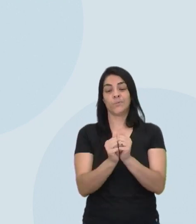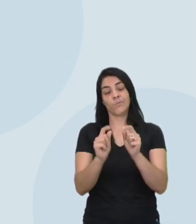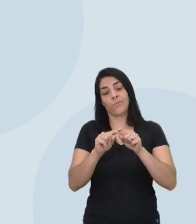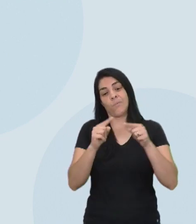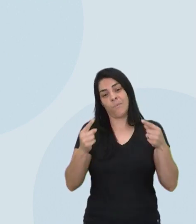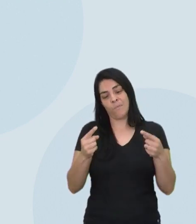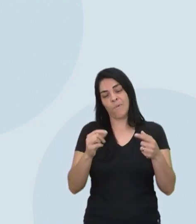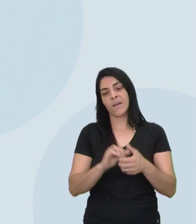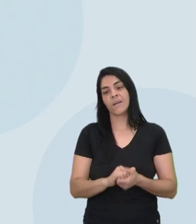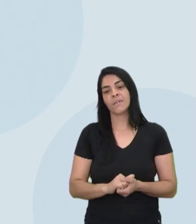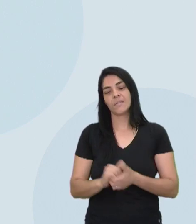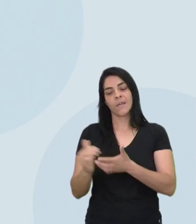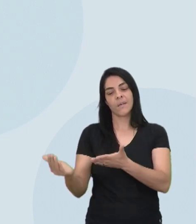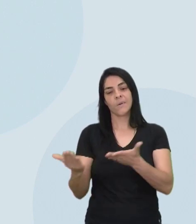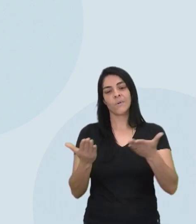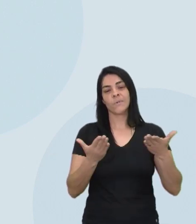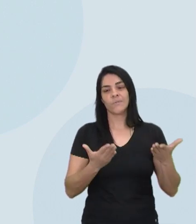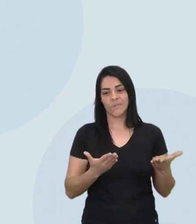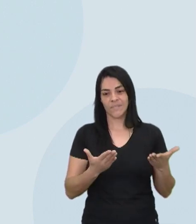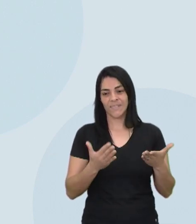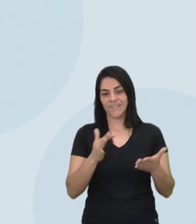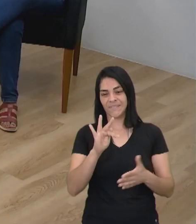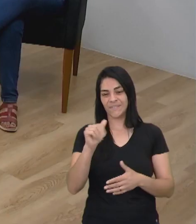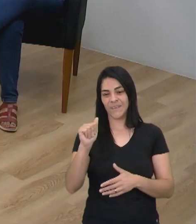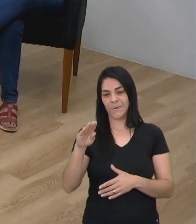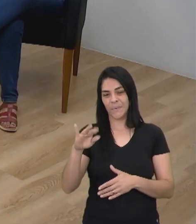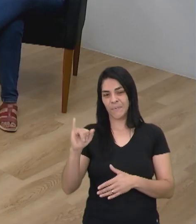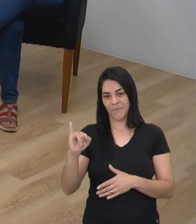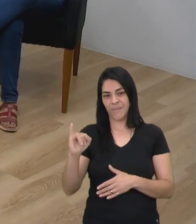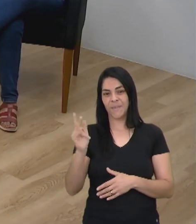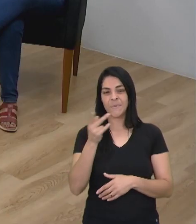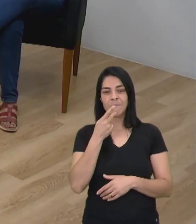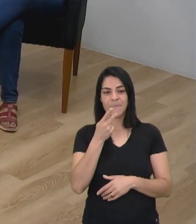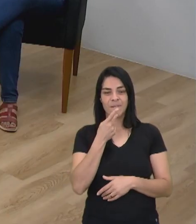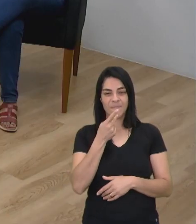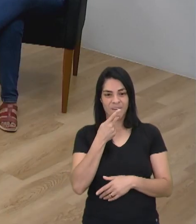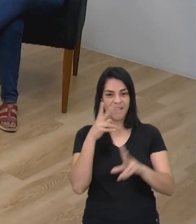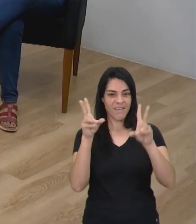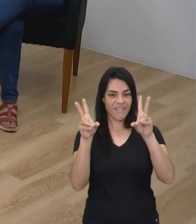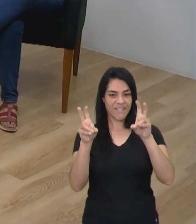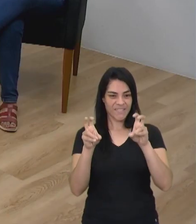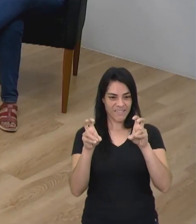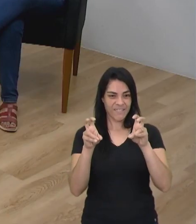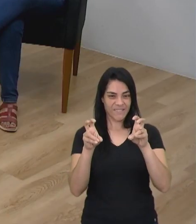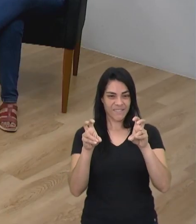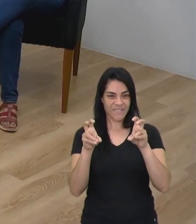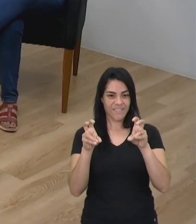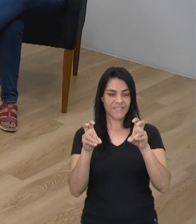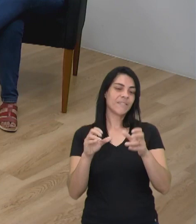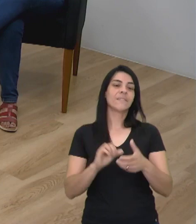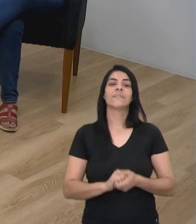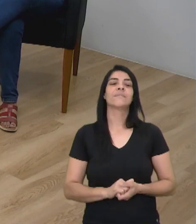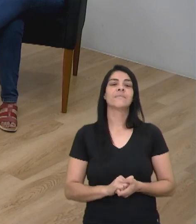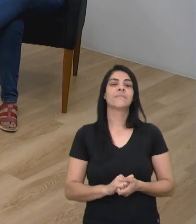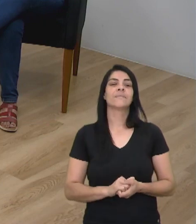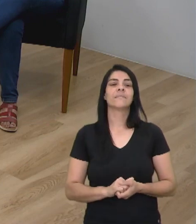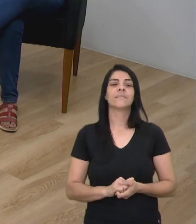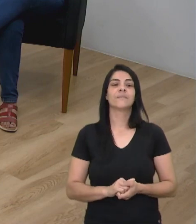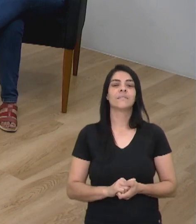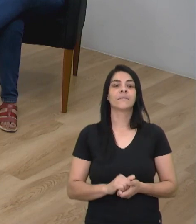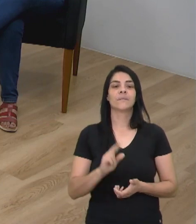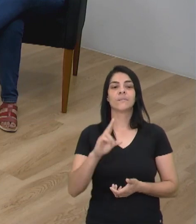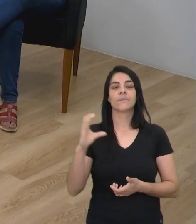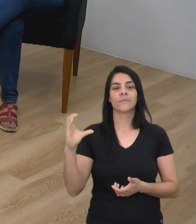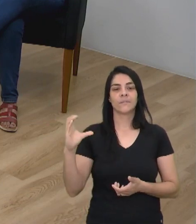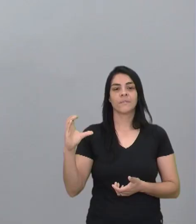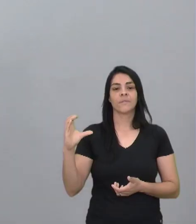eu convido a Fabi para falar um pouquinho a respeito, então, desse componente. Vamos lá, Fabi.